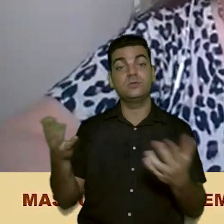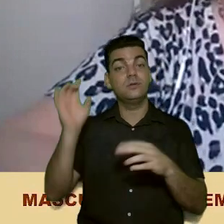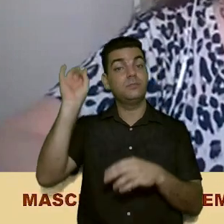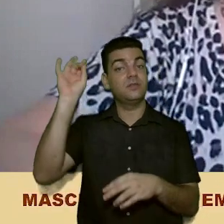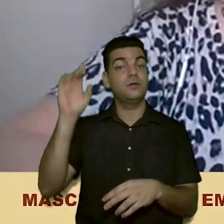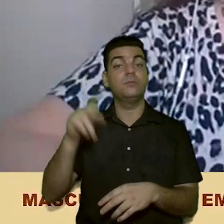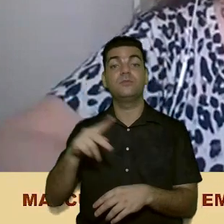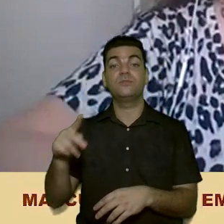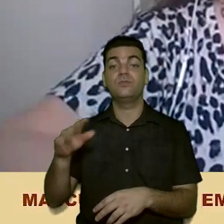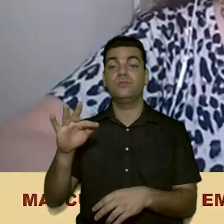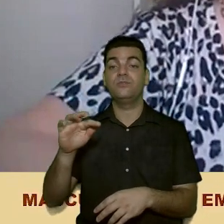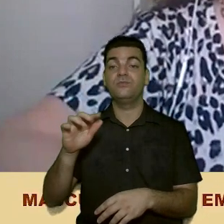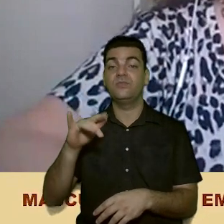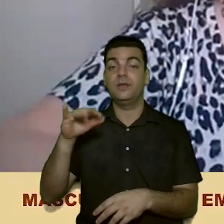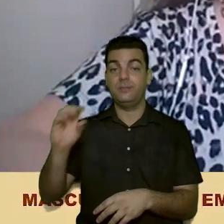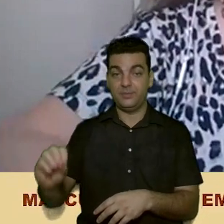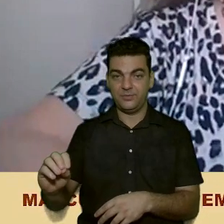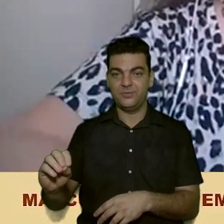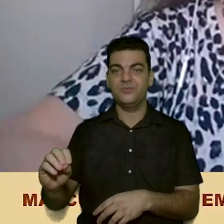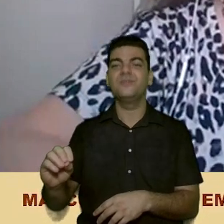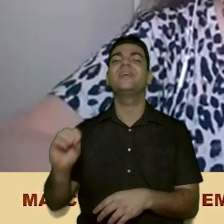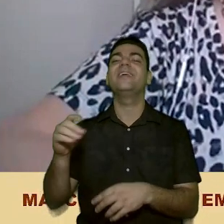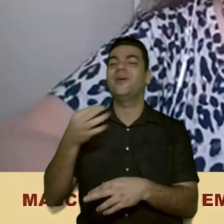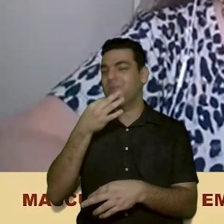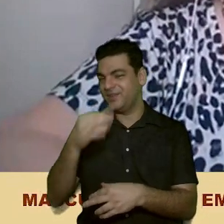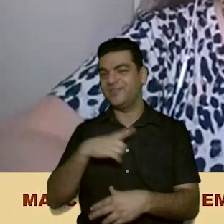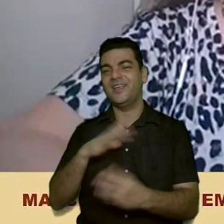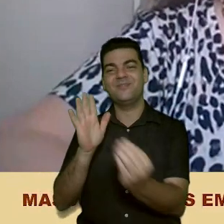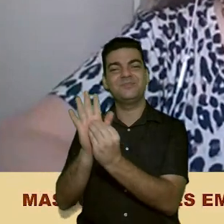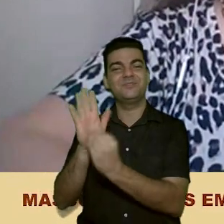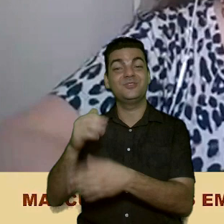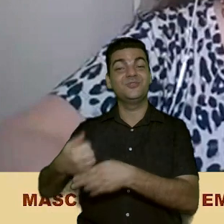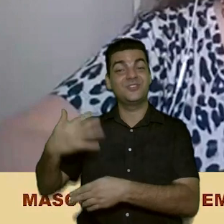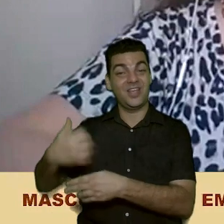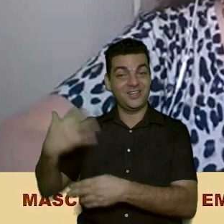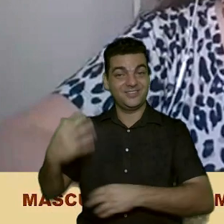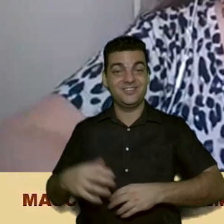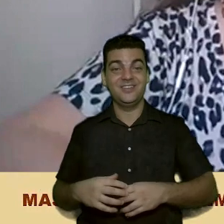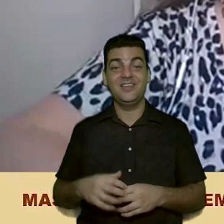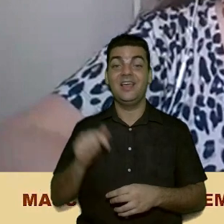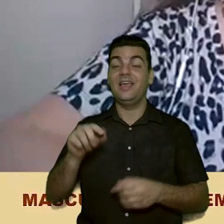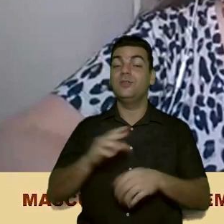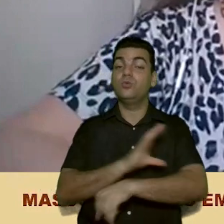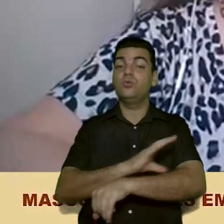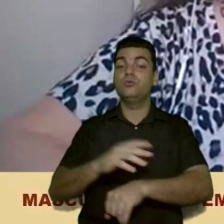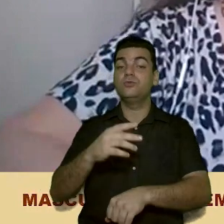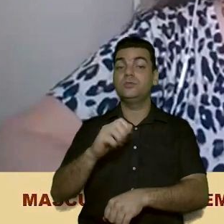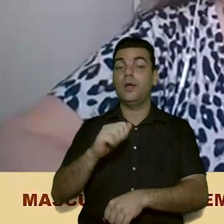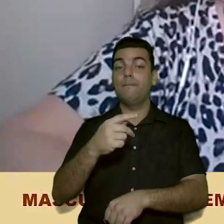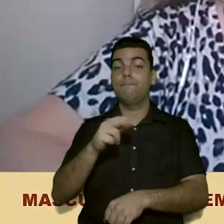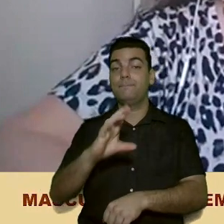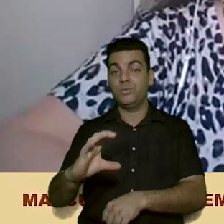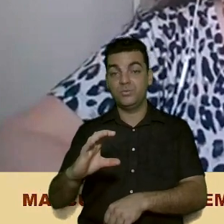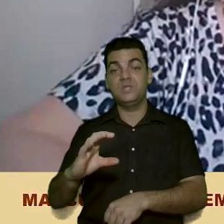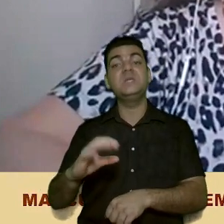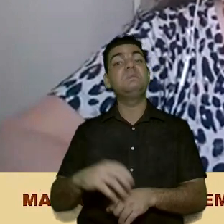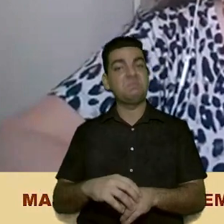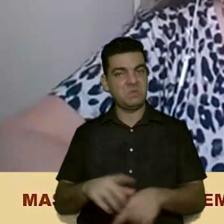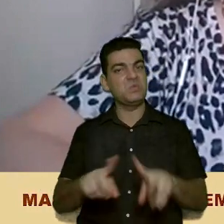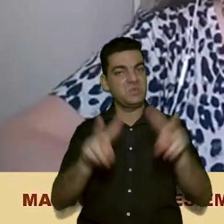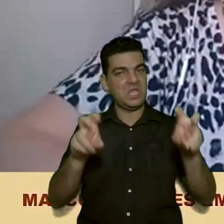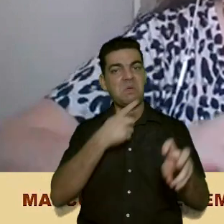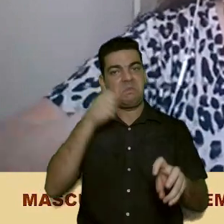as interações no chat. Agradeço também, em especial, ao professor Fábio Mariano, que está no chat fazendo comentários, é o